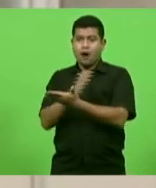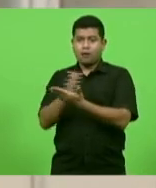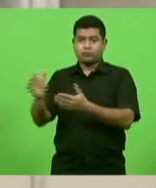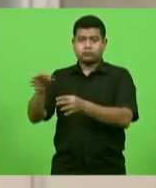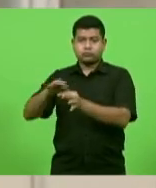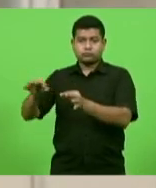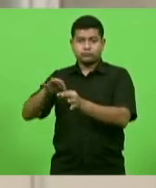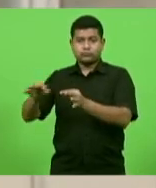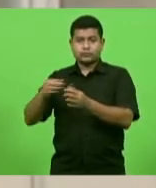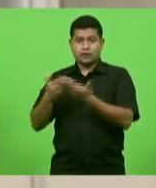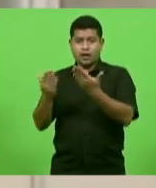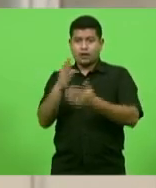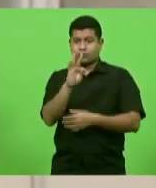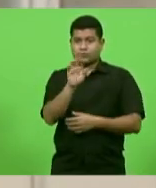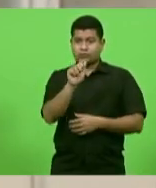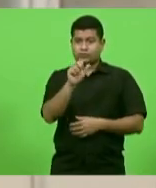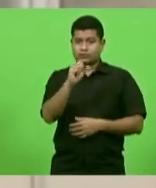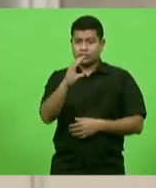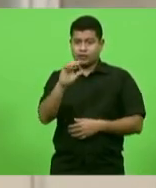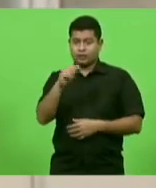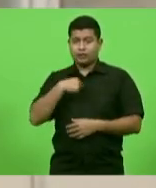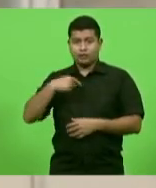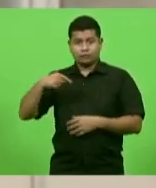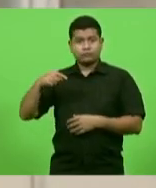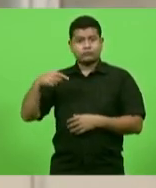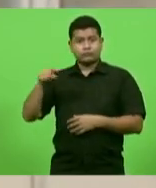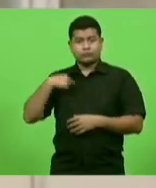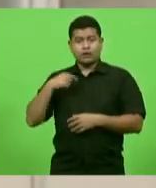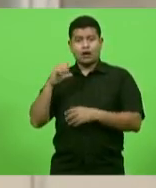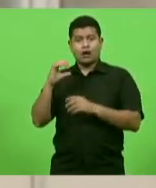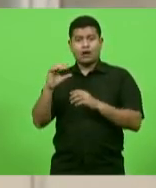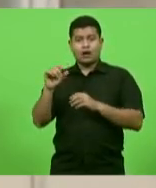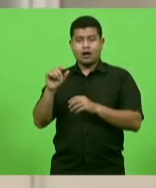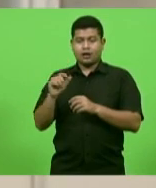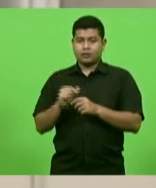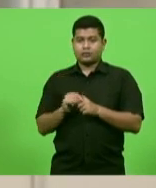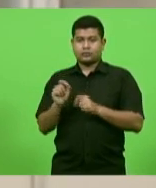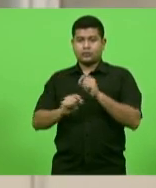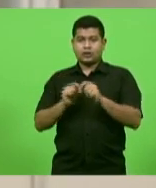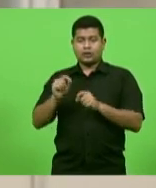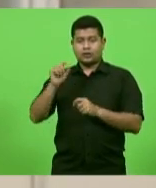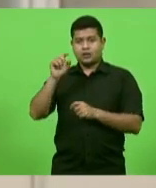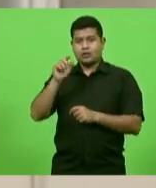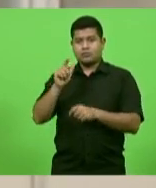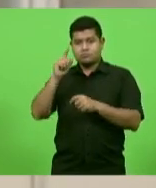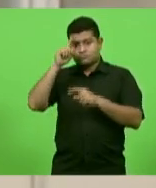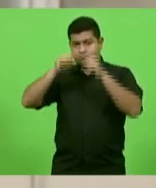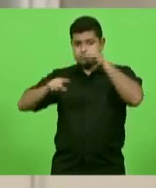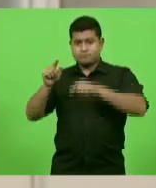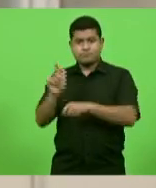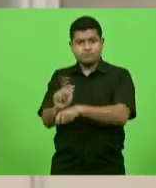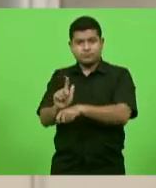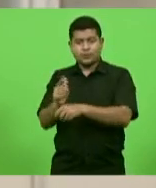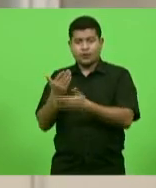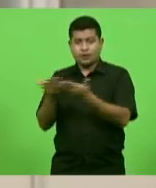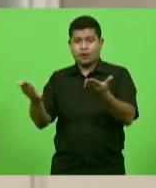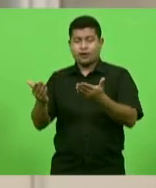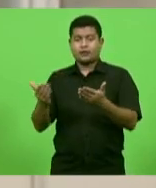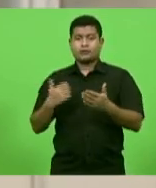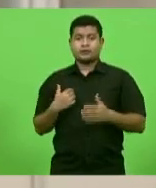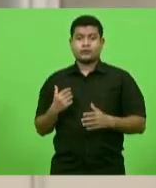alguns órgãos e o Tasca vai coordenar esse tipo para você está certo a partir dali